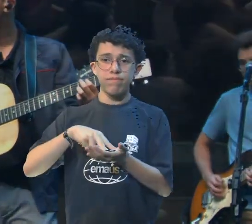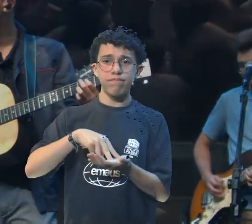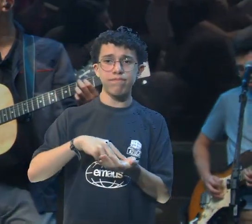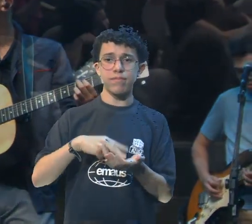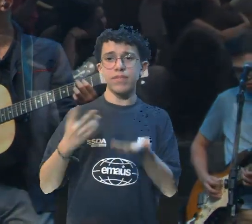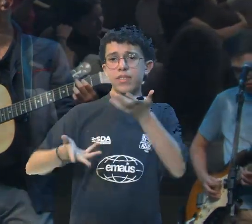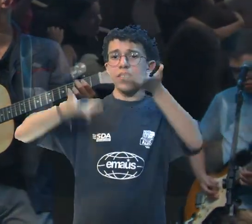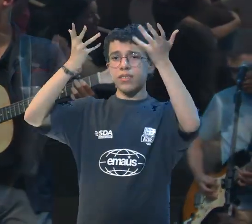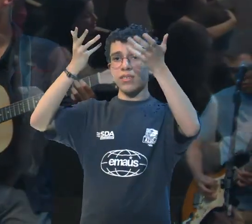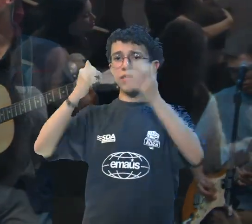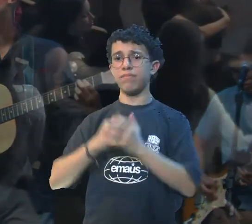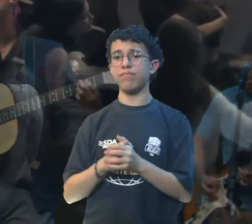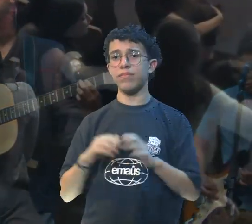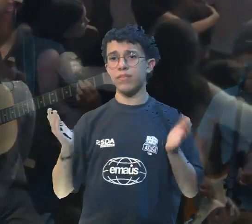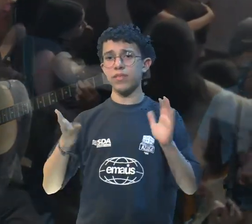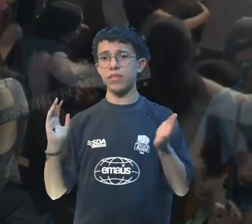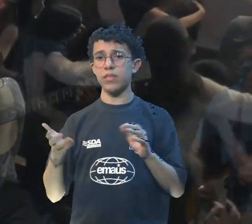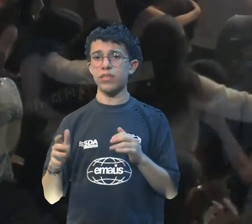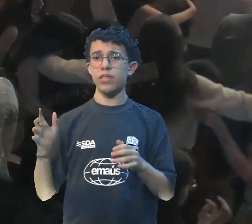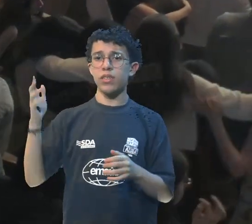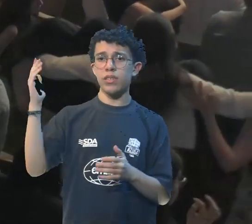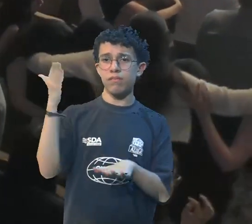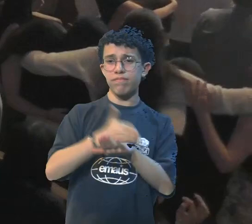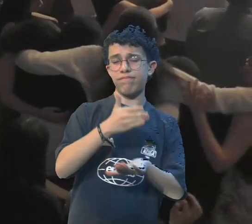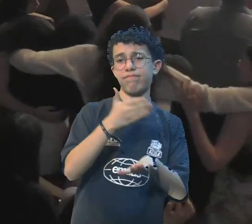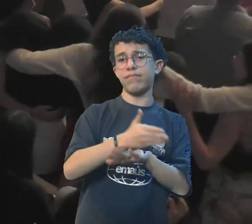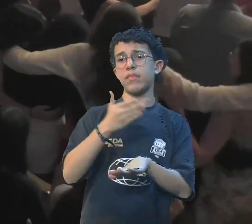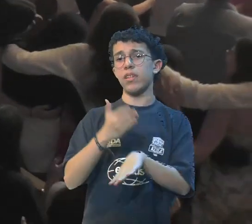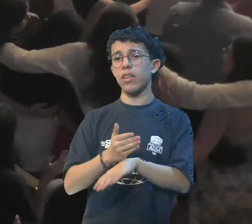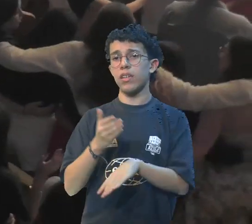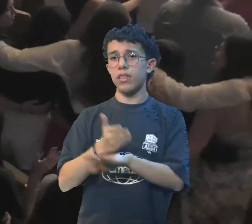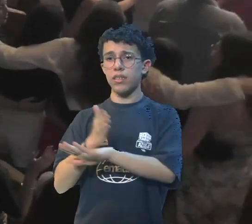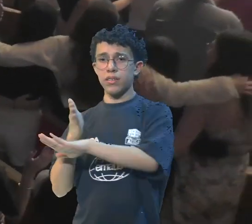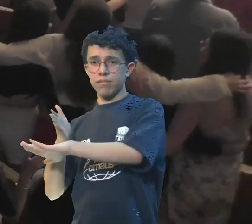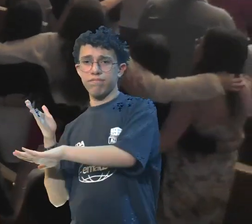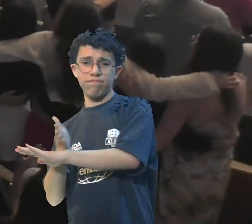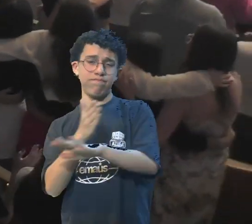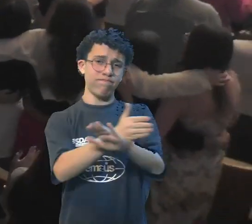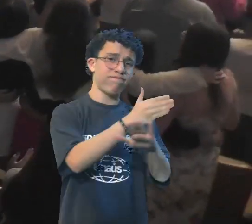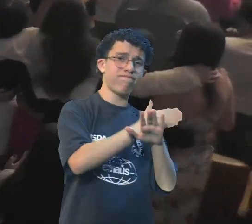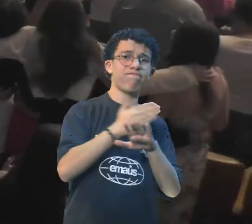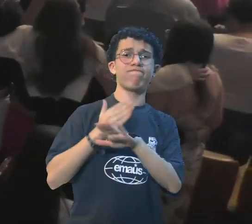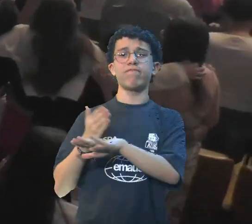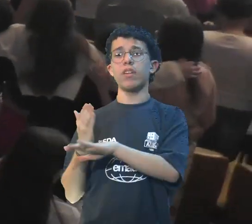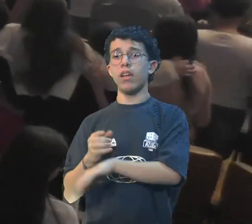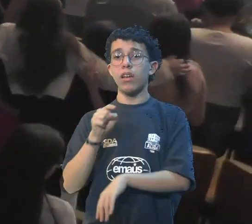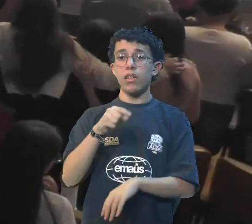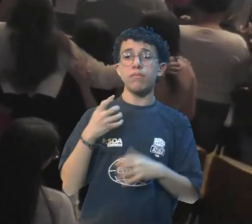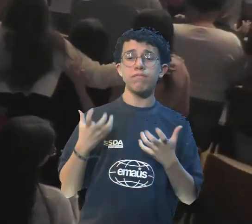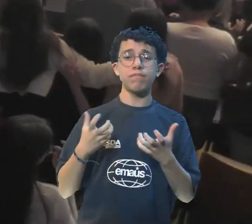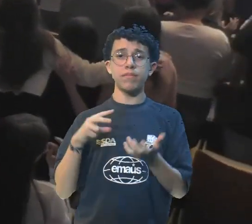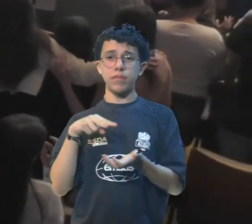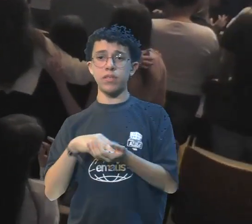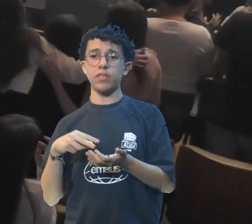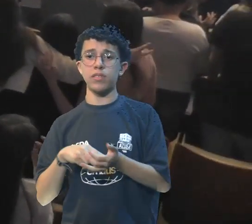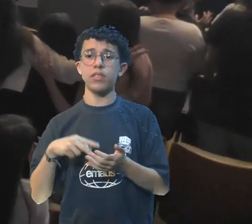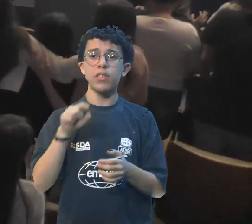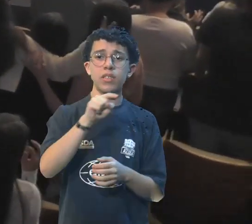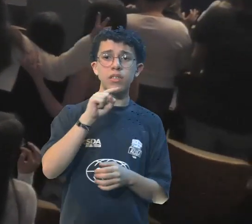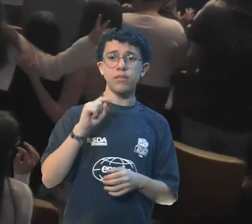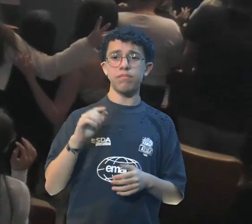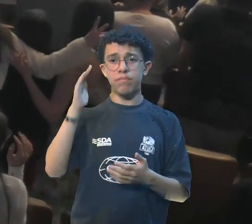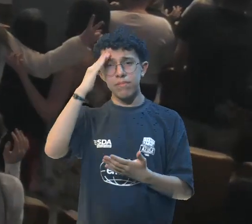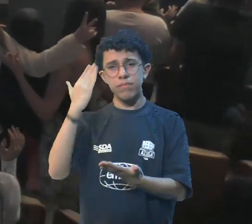em várias casas e dizendo: ei, levanta! Creia e você verá a glória de